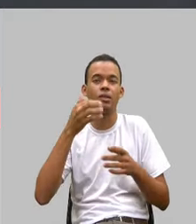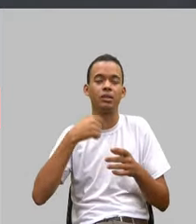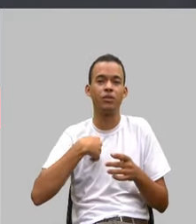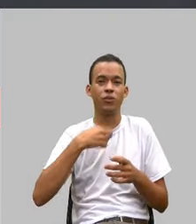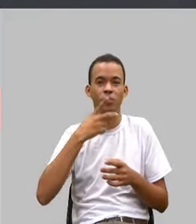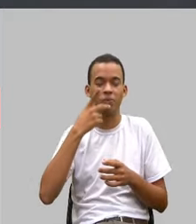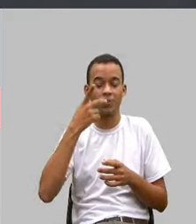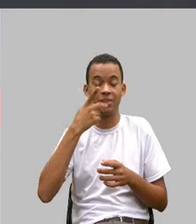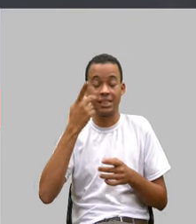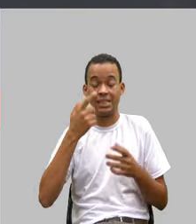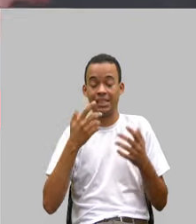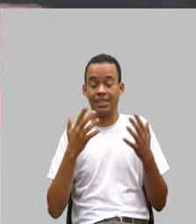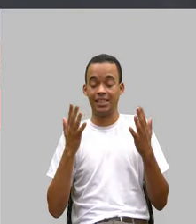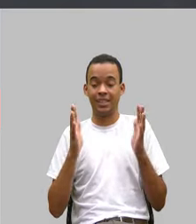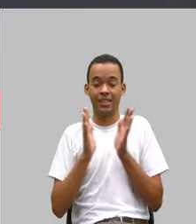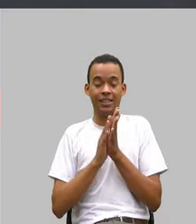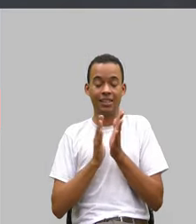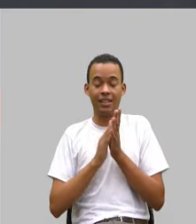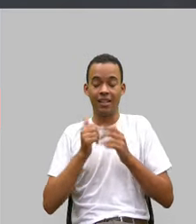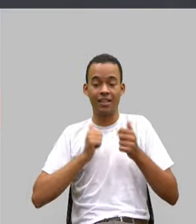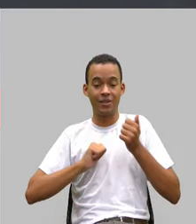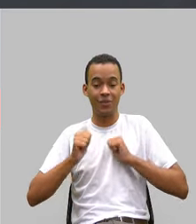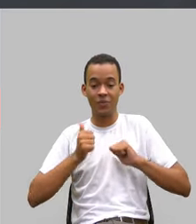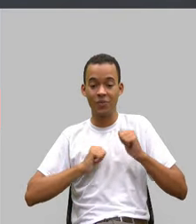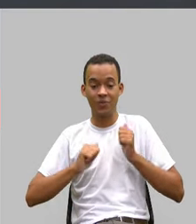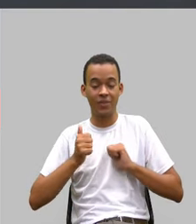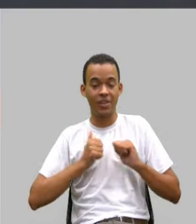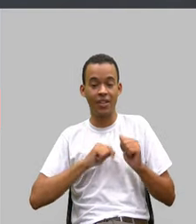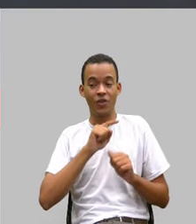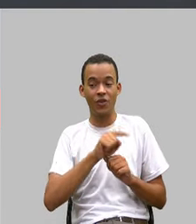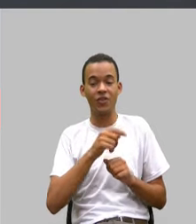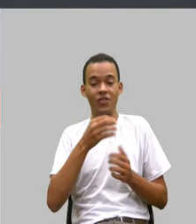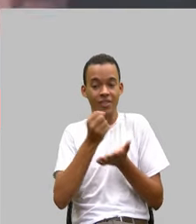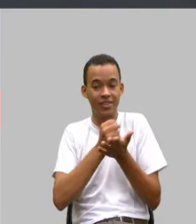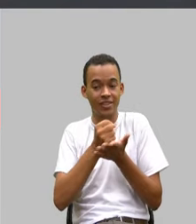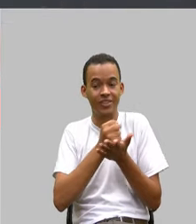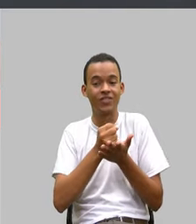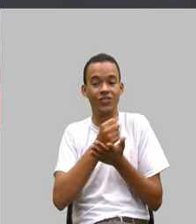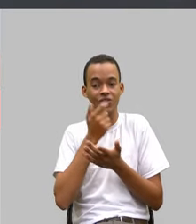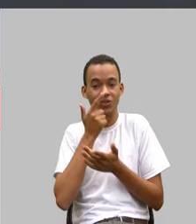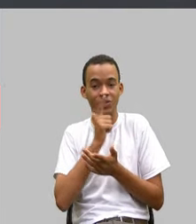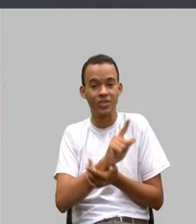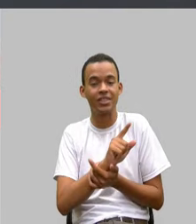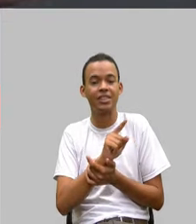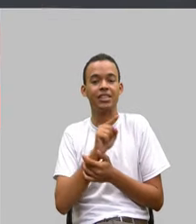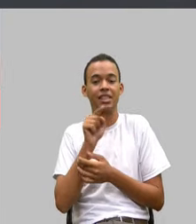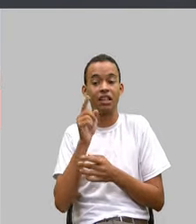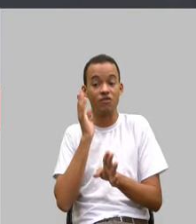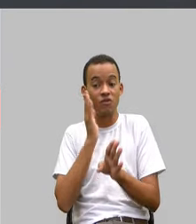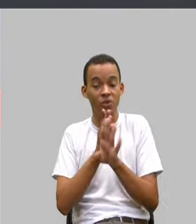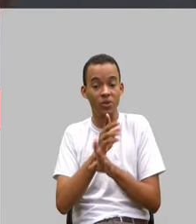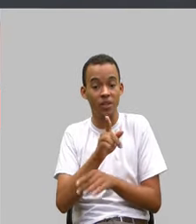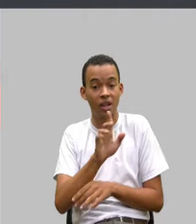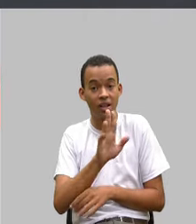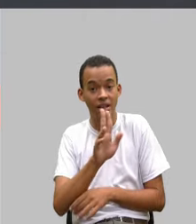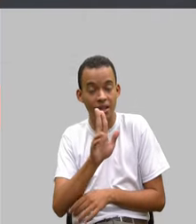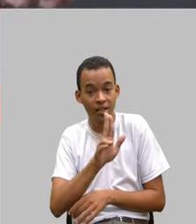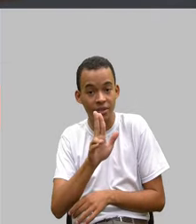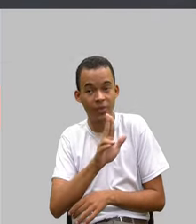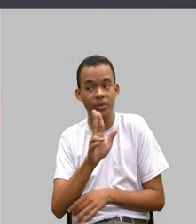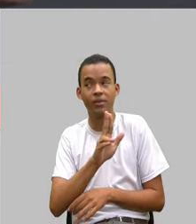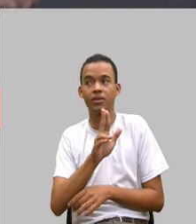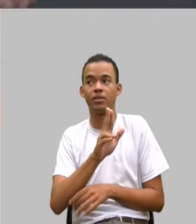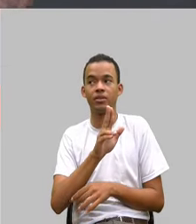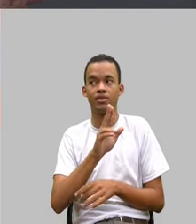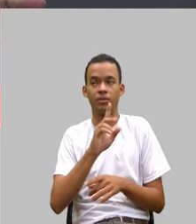aqui gente olha quanta flor que vai dar então quando eles chegaram na minha casa eles só viram aquela árvore aquele pé e aí o